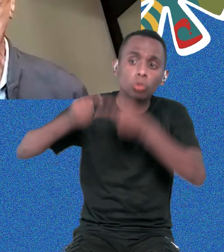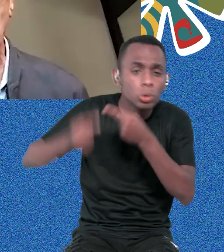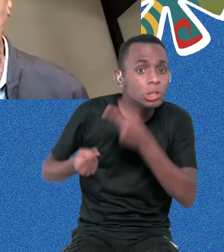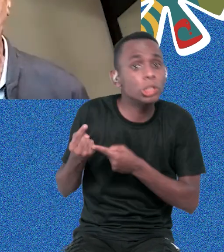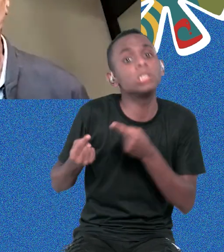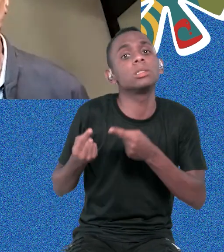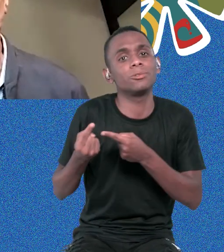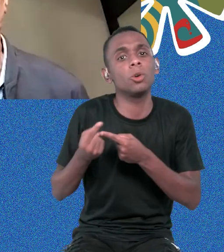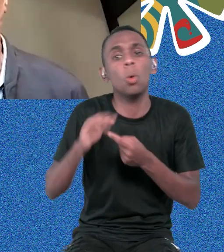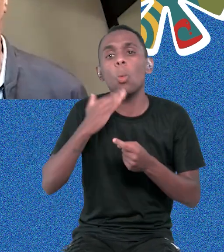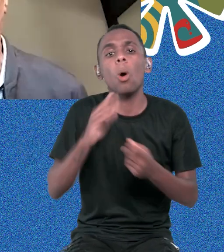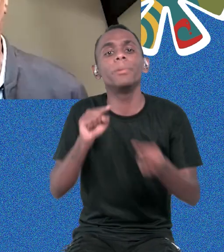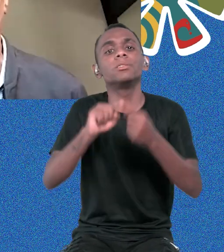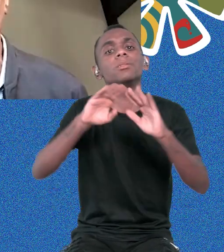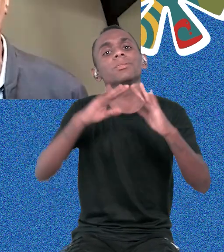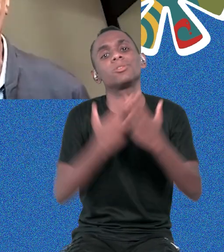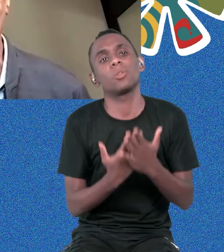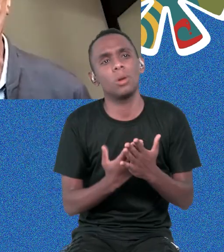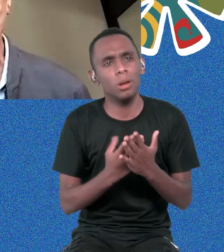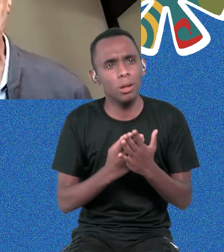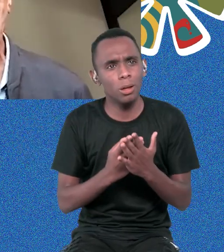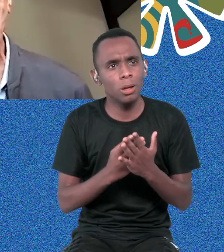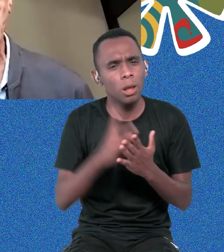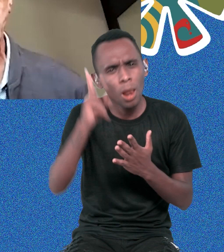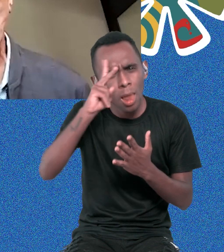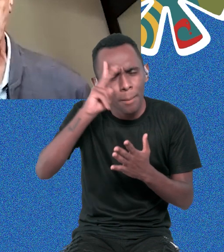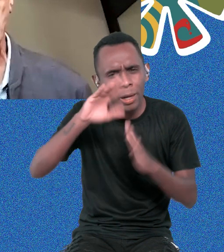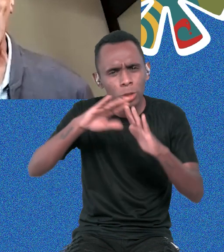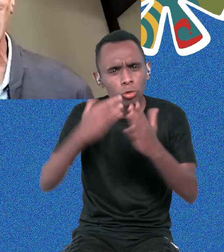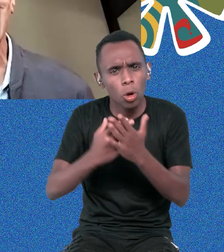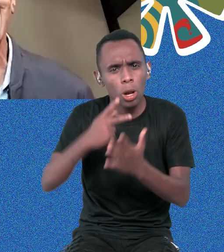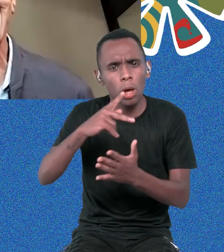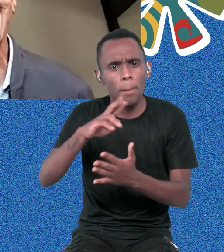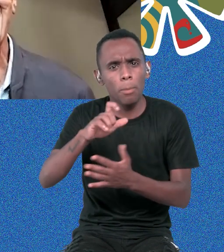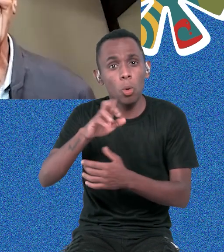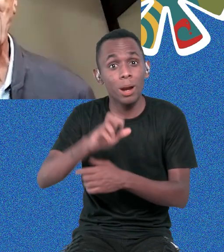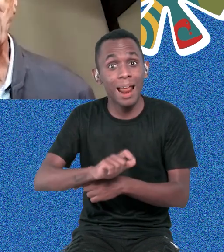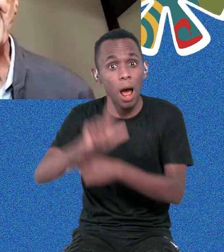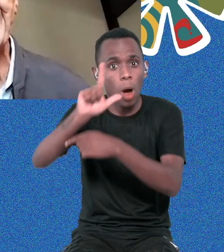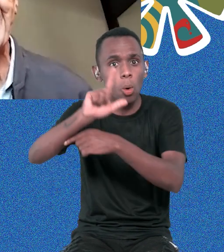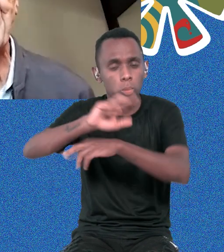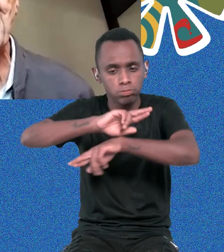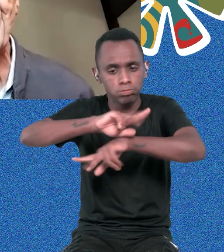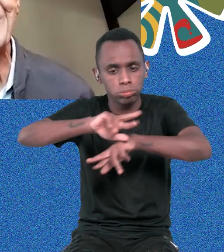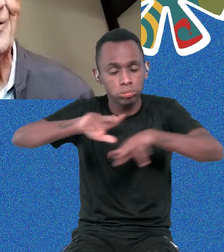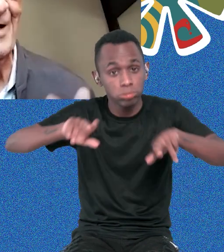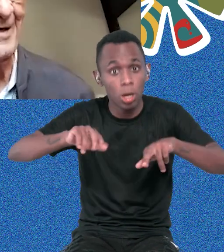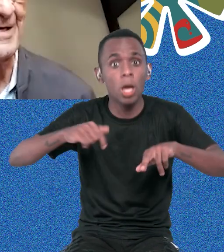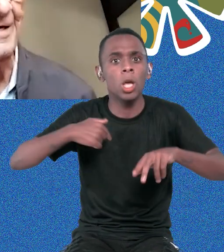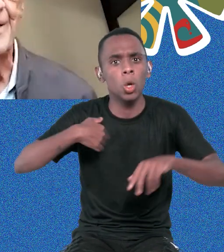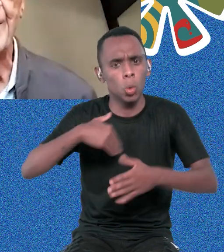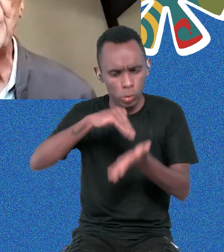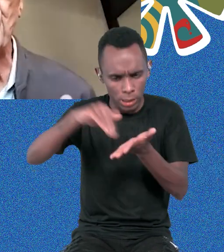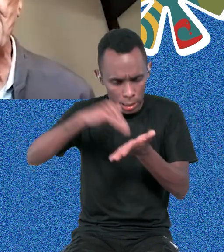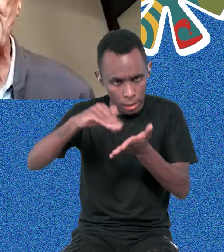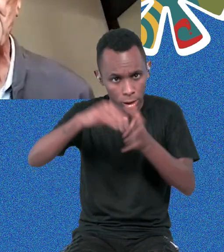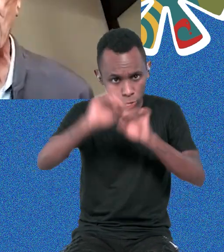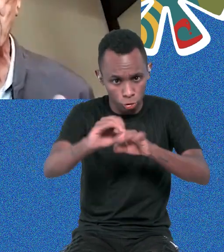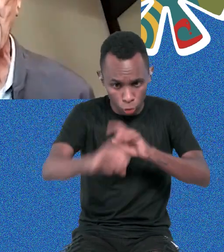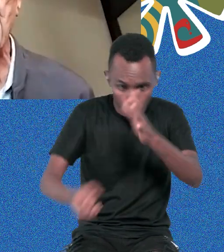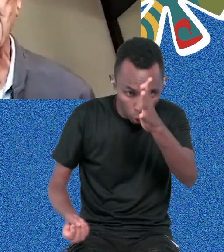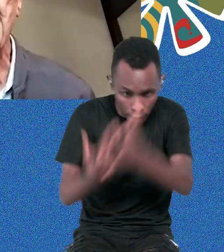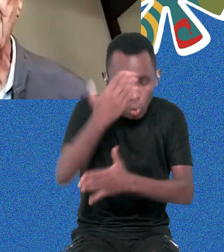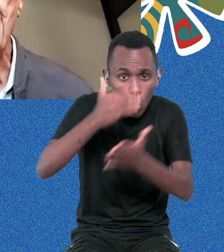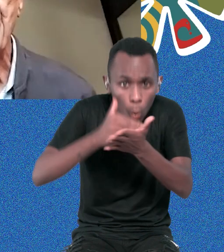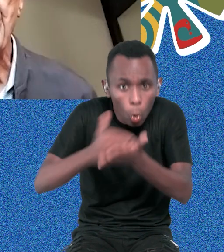discutindo qual é a função da escola. Vocês lembram da escola plural? Eu fui secretário de educação aqui, instituímos a